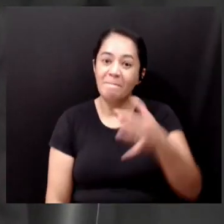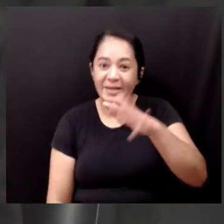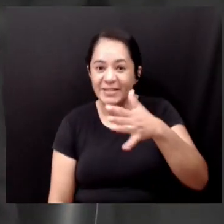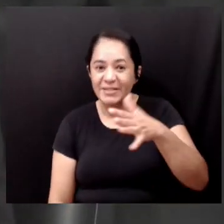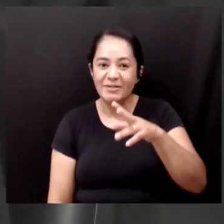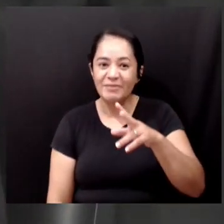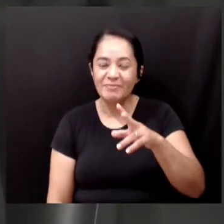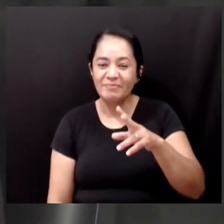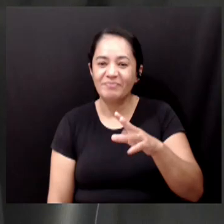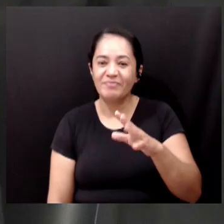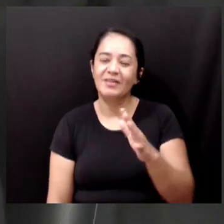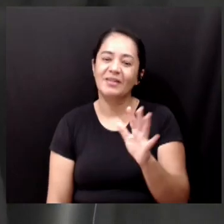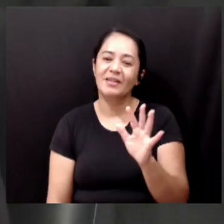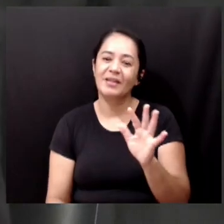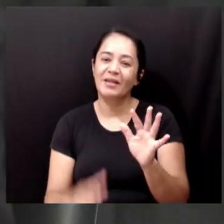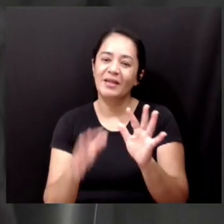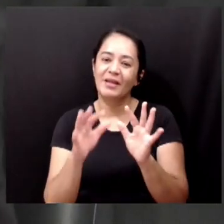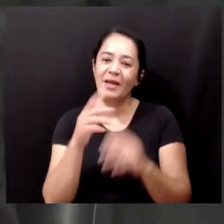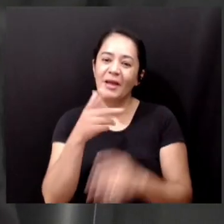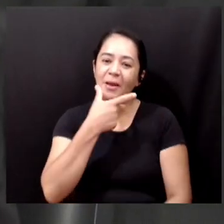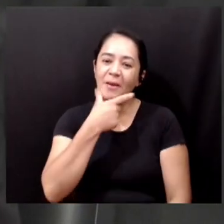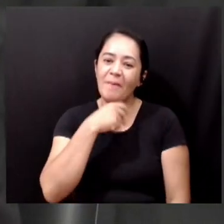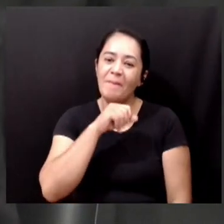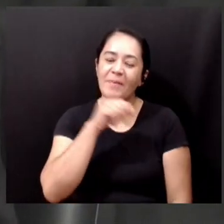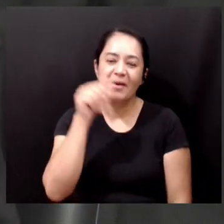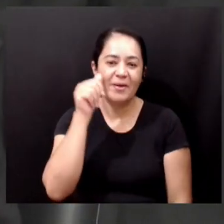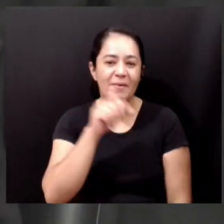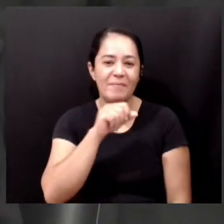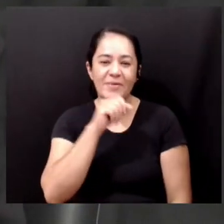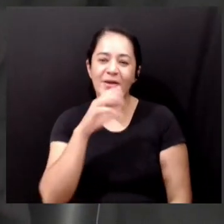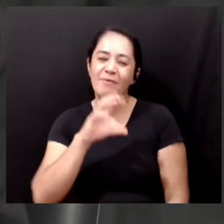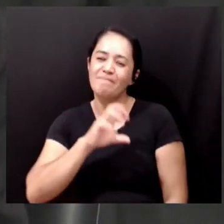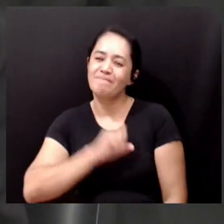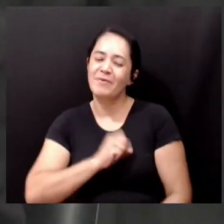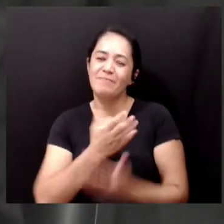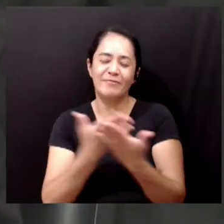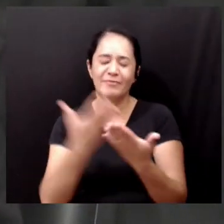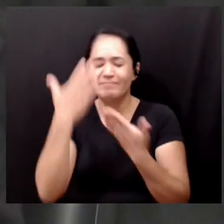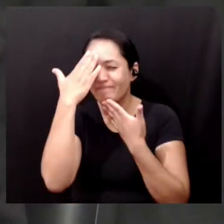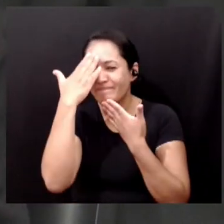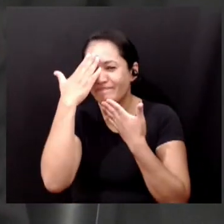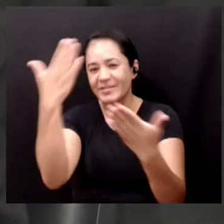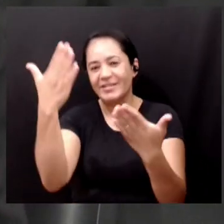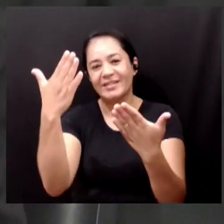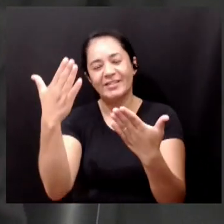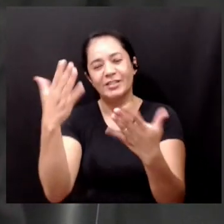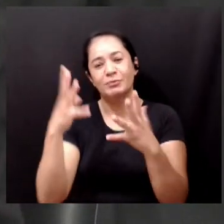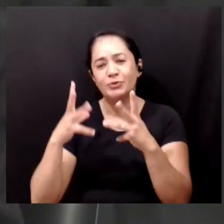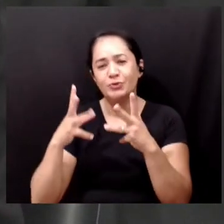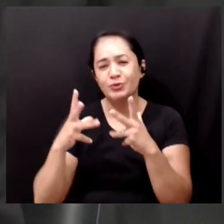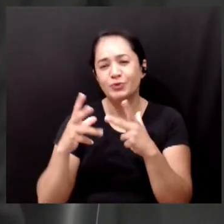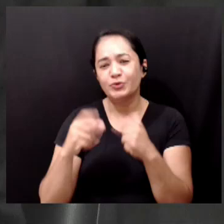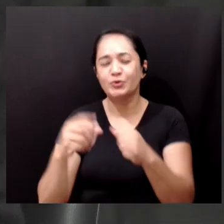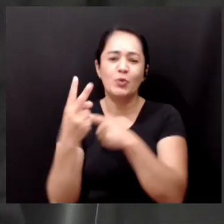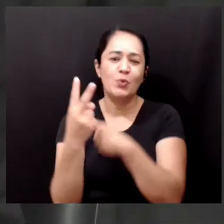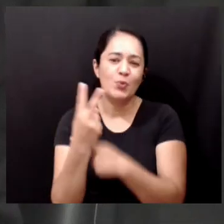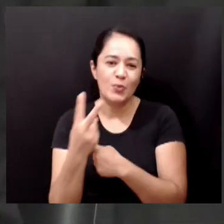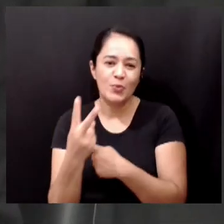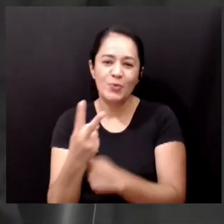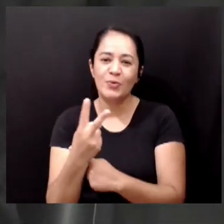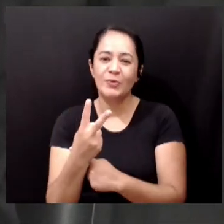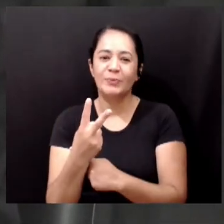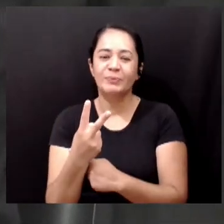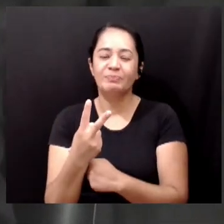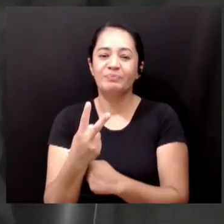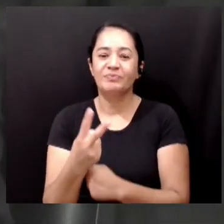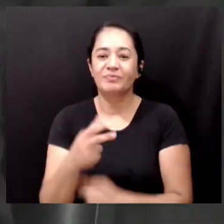amo. Vocês são demais. Vocês são fantásticos nas minhas vidas. Obrigado, pai. Obrigado, mãe, por toda a criação que vocês me deram. Minha mãe até fez